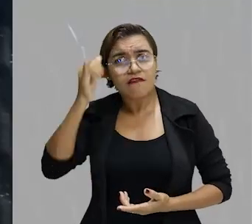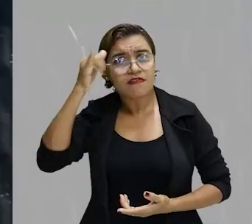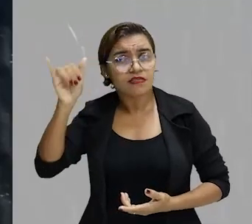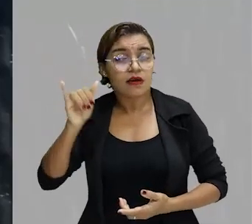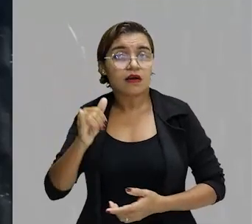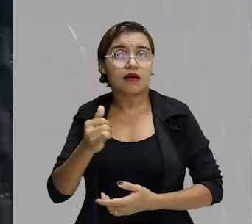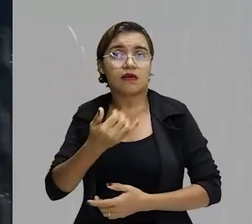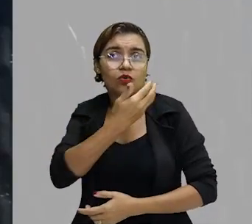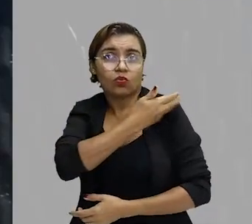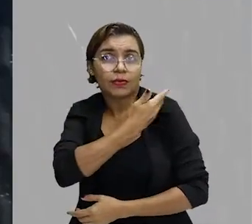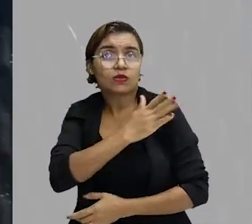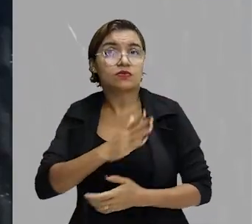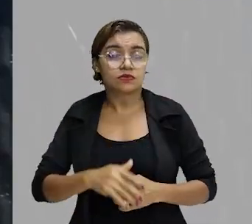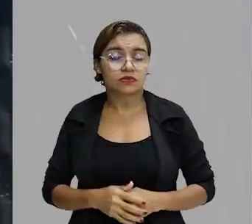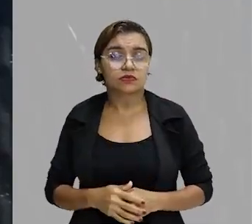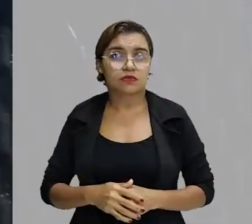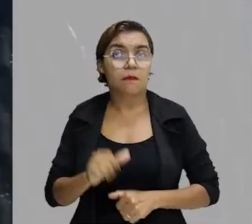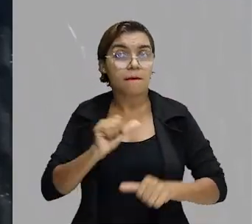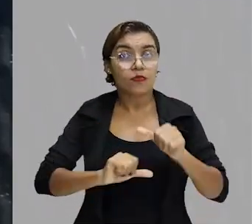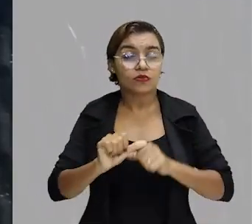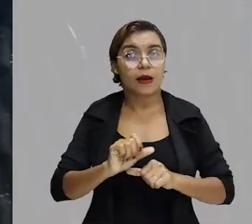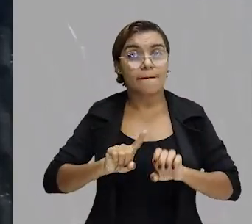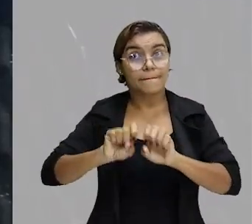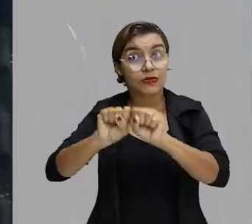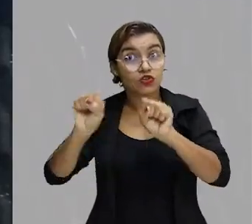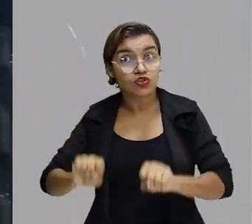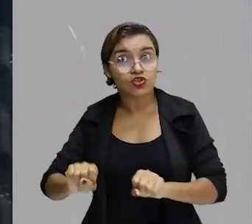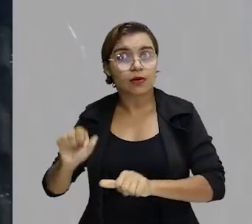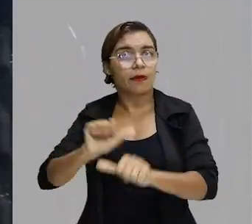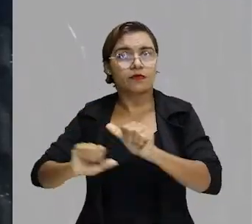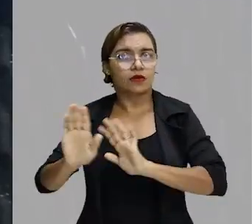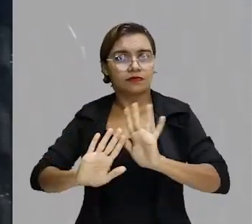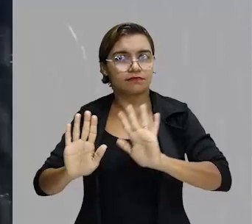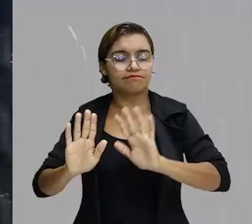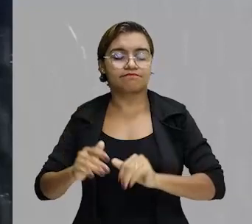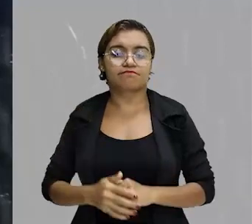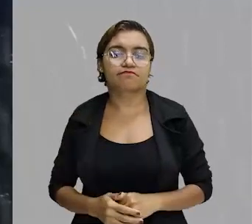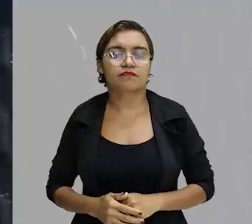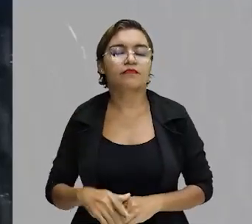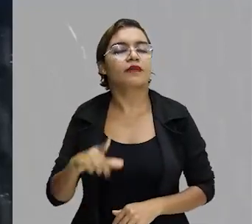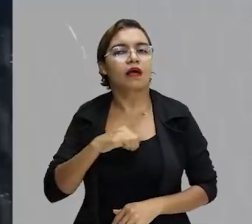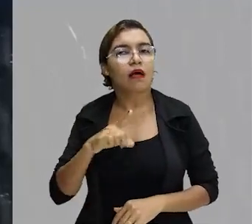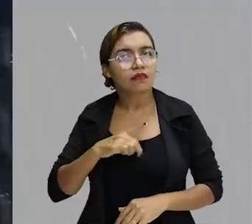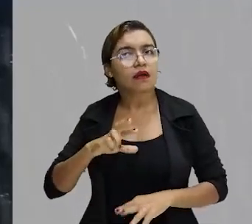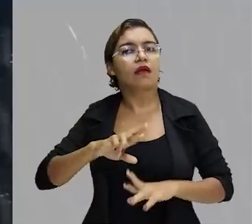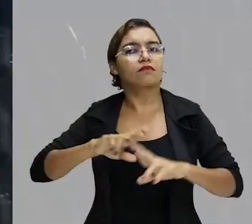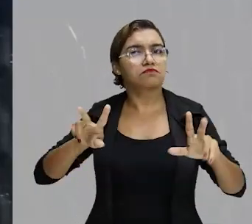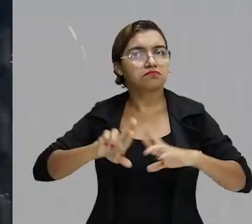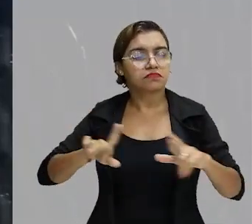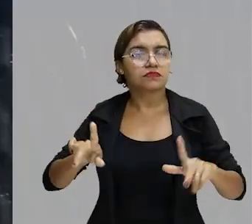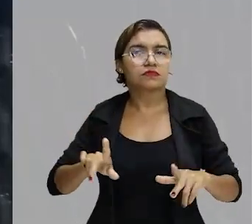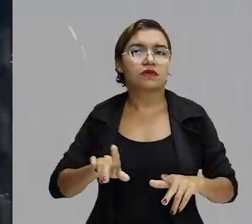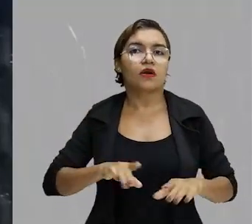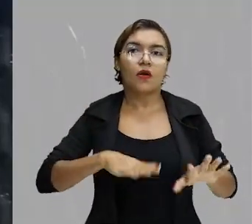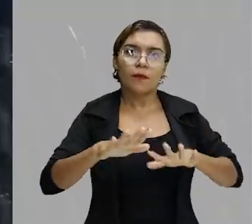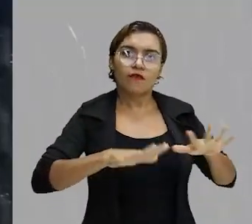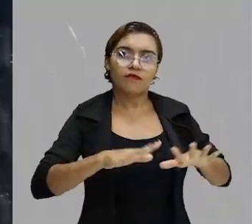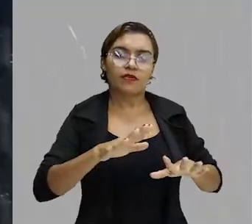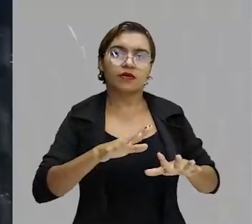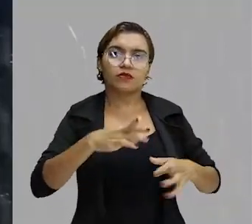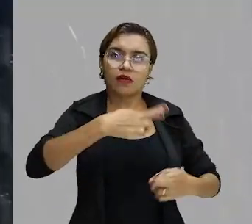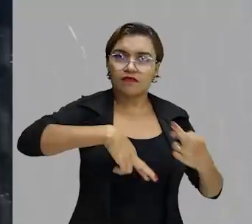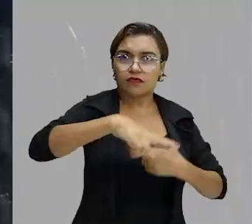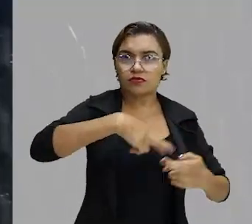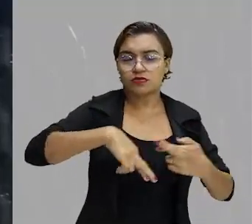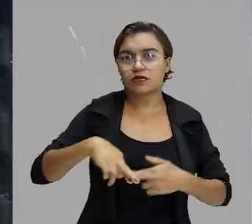a ideia deles é mudar isso, mas não mudar o sistema como um todo. Beleza? Então existe essa diferença aí entre movimento revolucionário